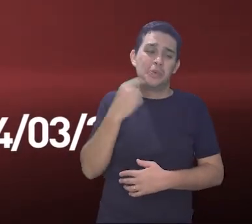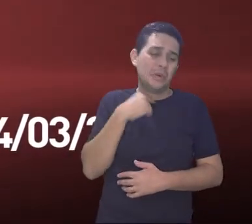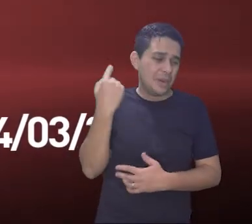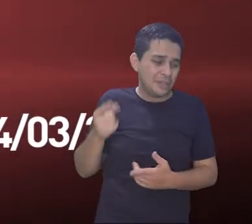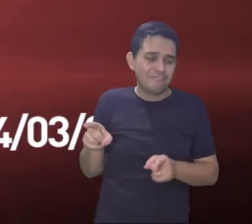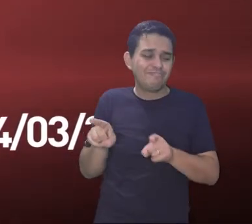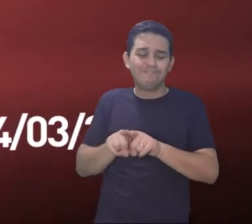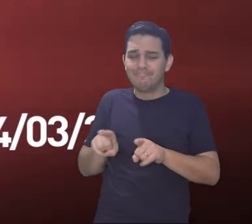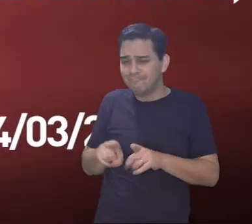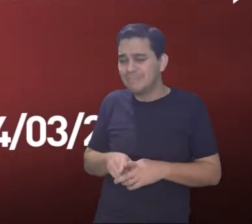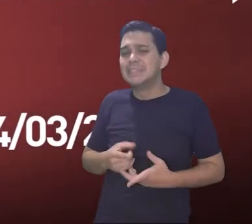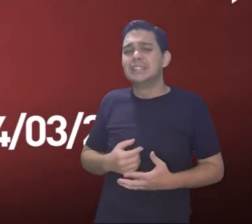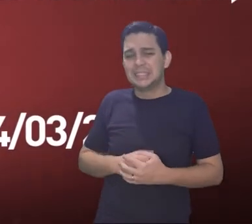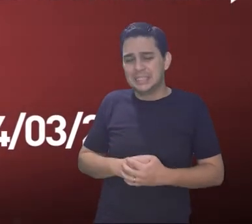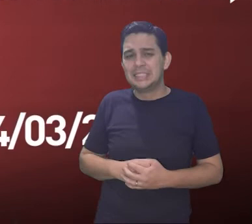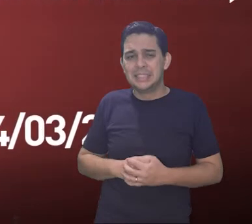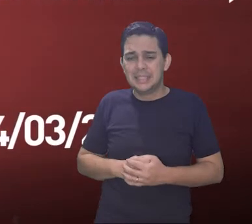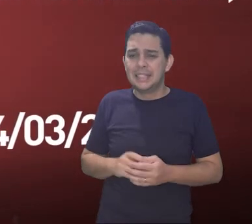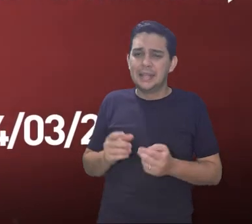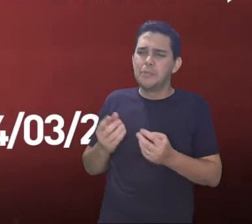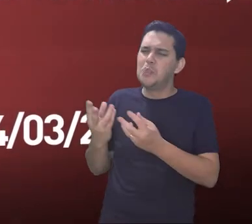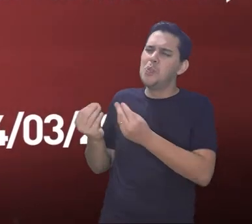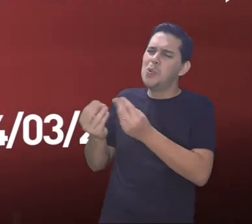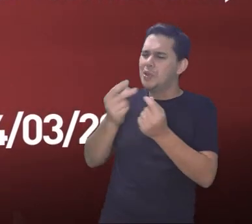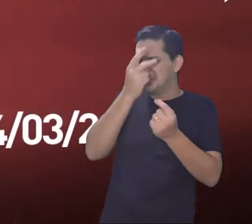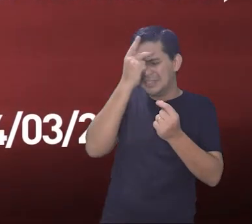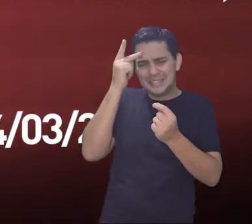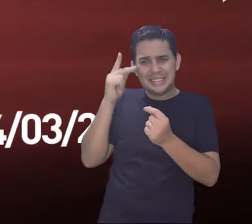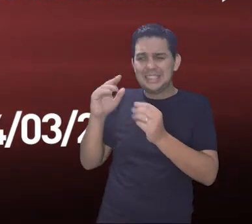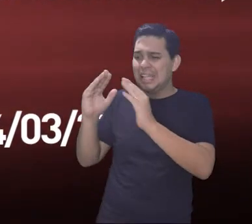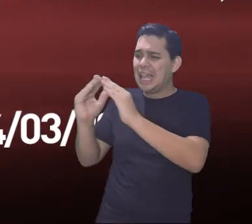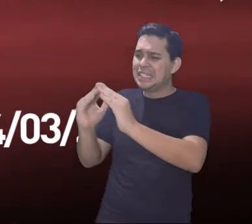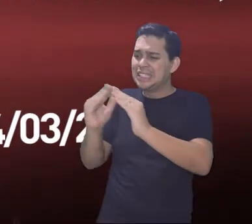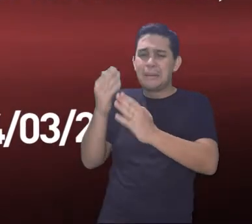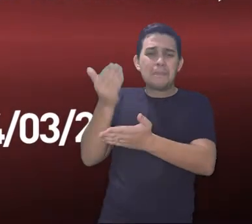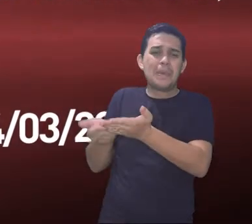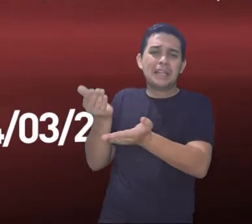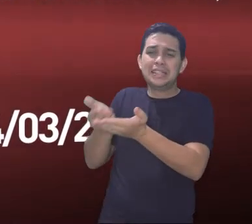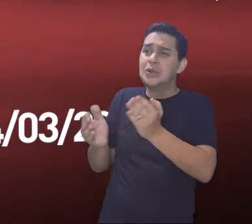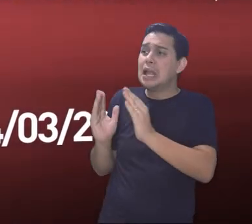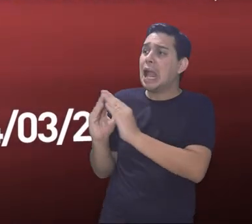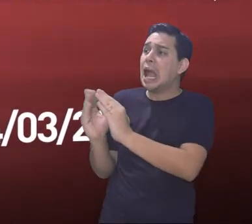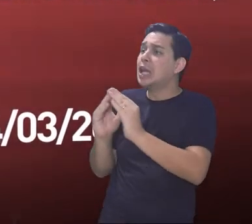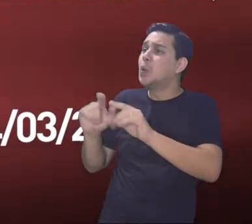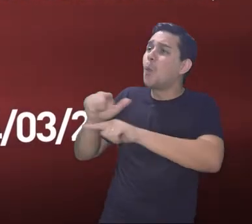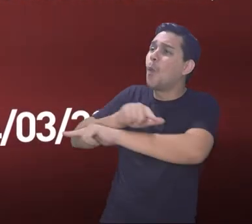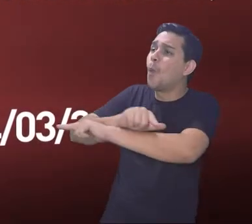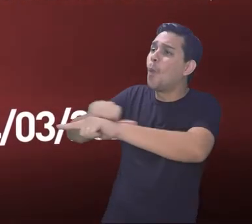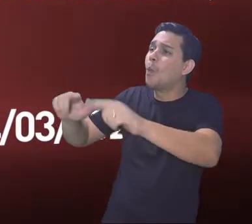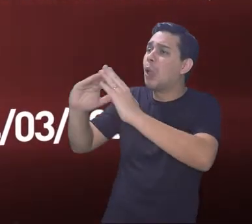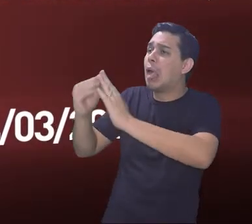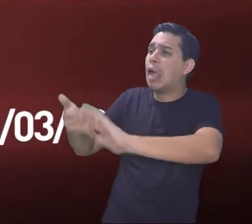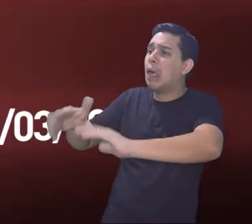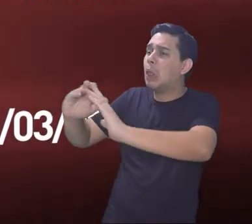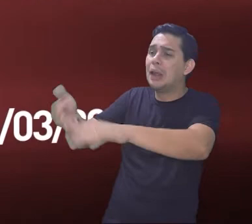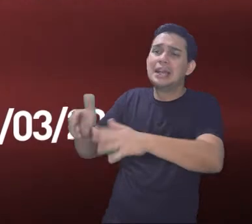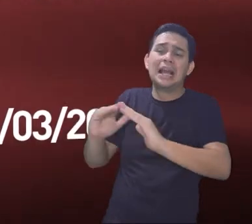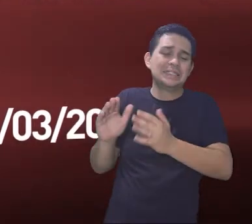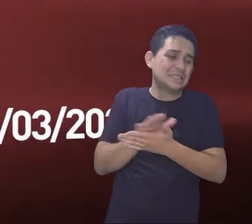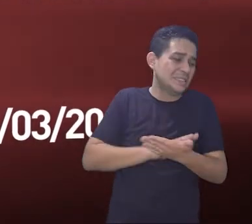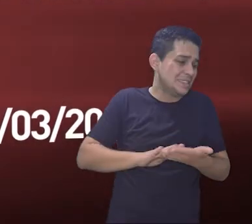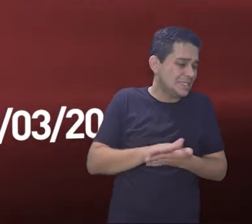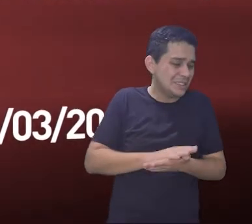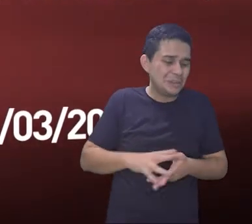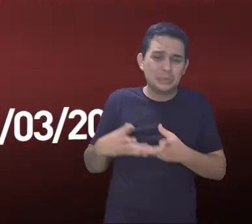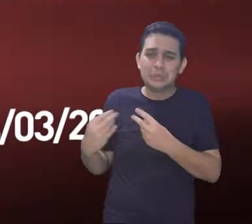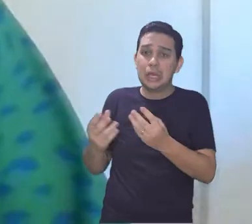desses impactos centenas de pessoas desabrigadas, pessoas que perderam suas casas ou que tiveram suas